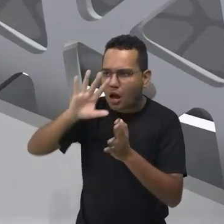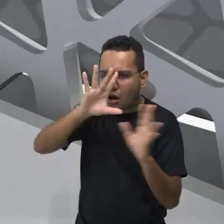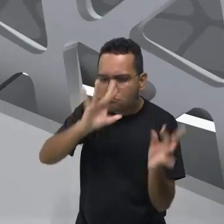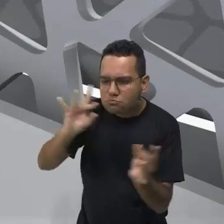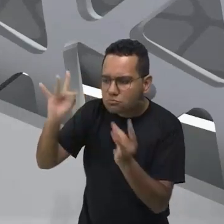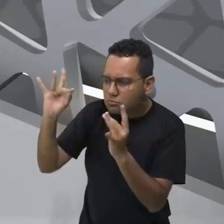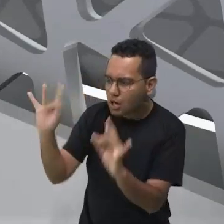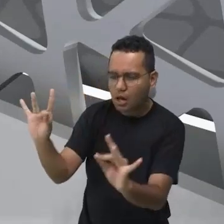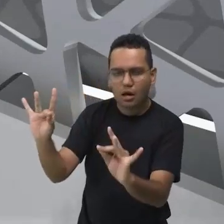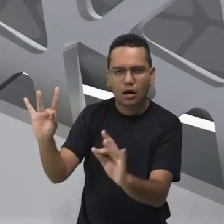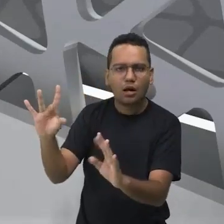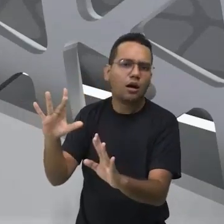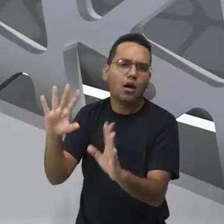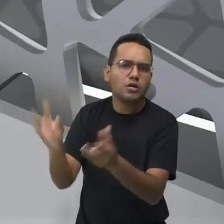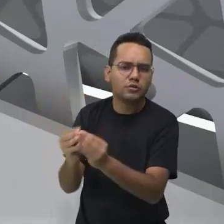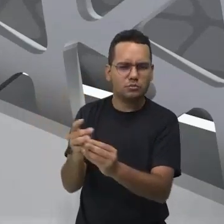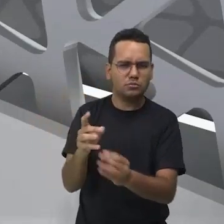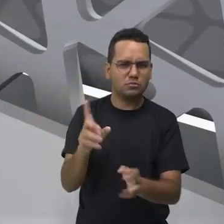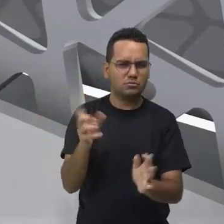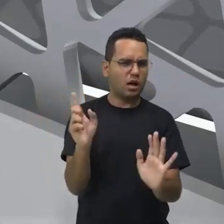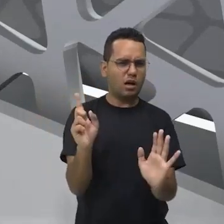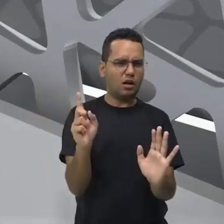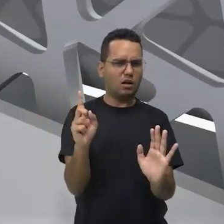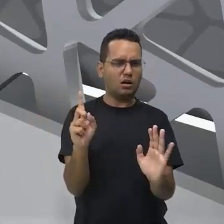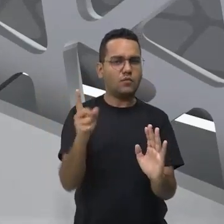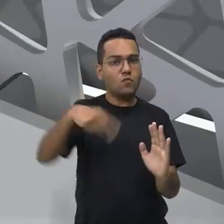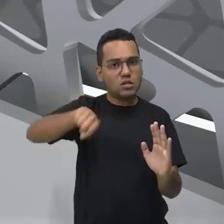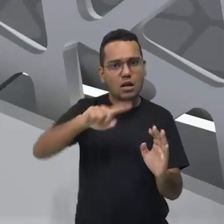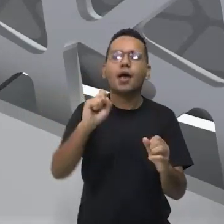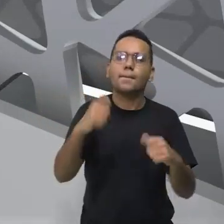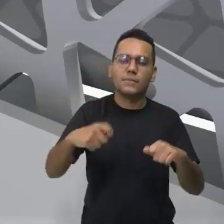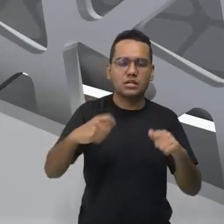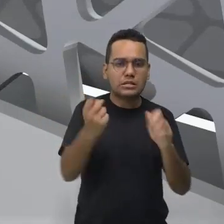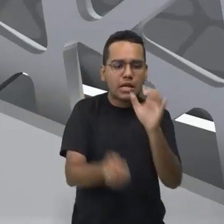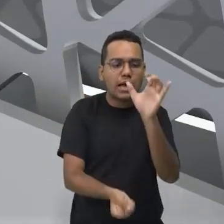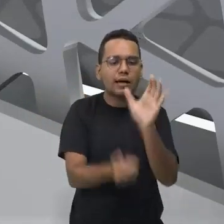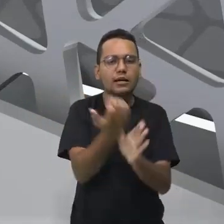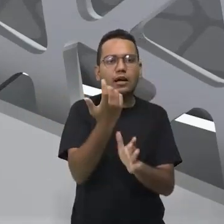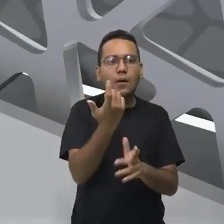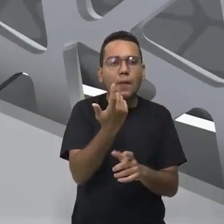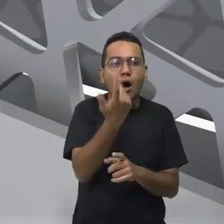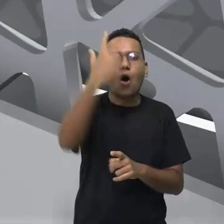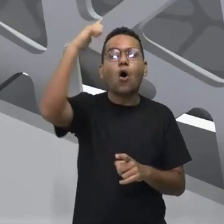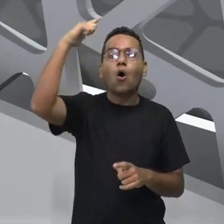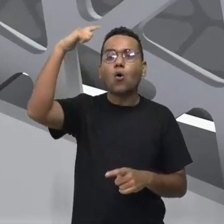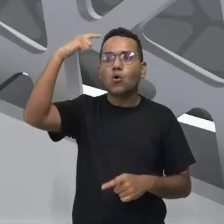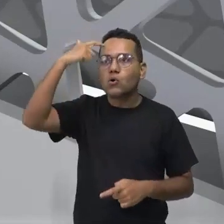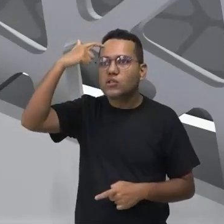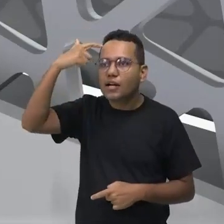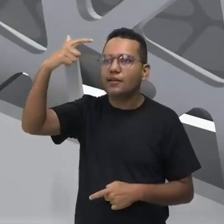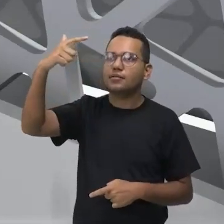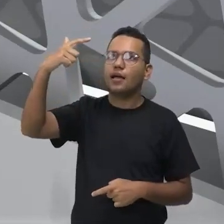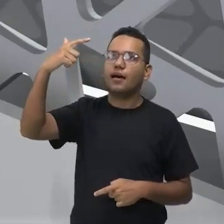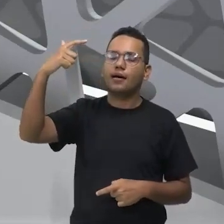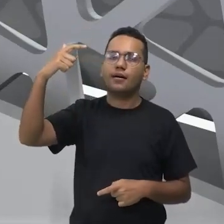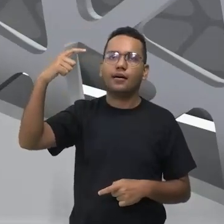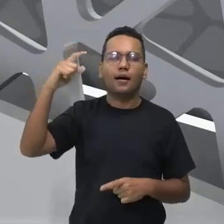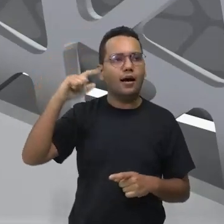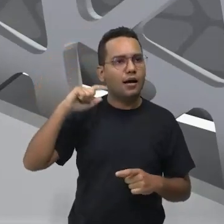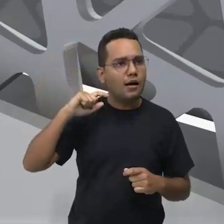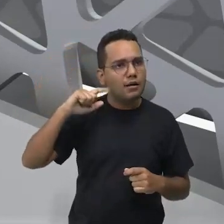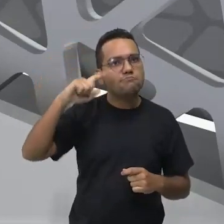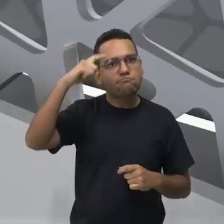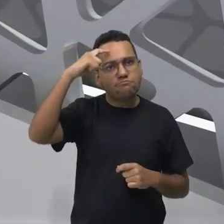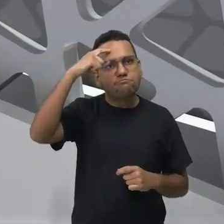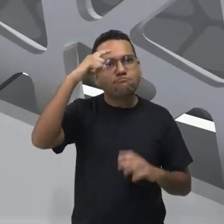texto e achar que aquilo já é um resumo. Você tem que escrever o texto com as suas palavras,